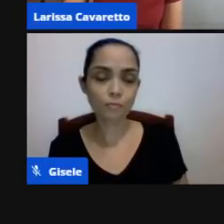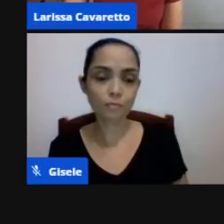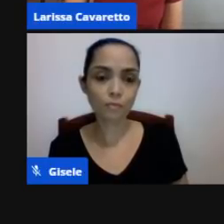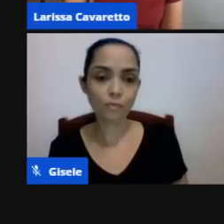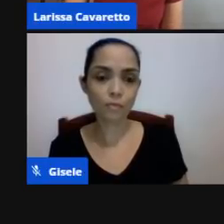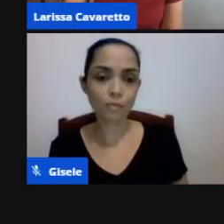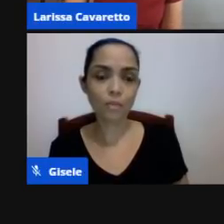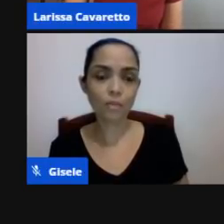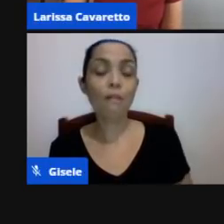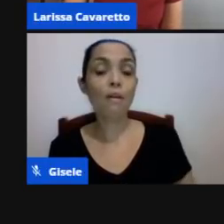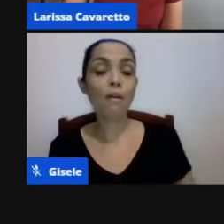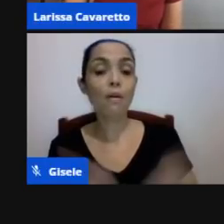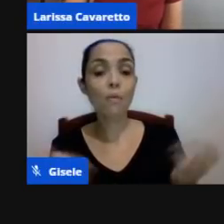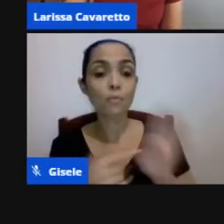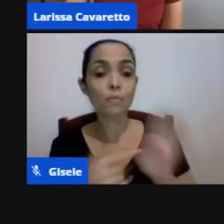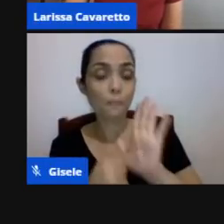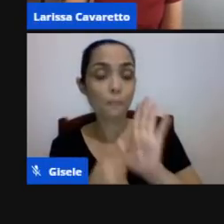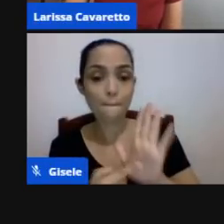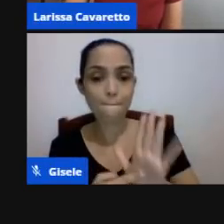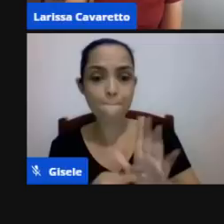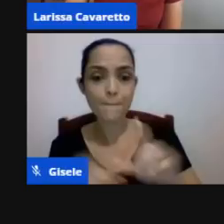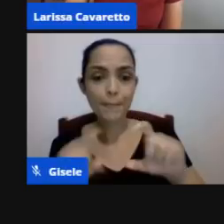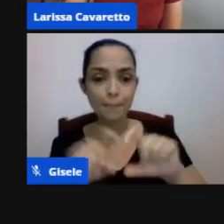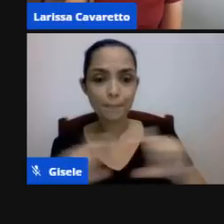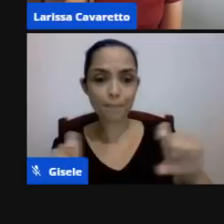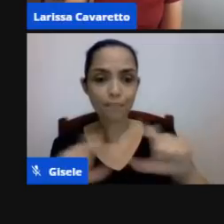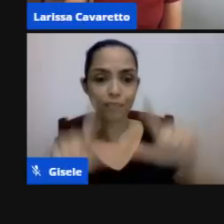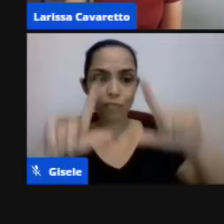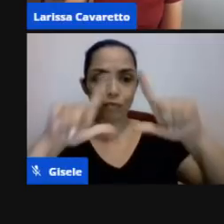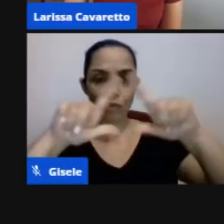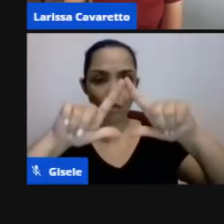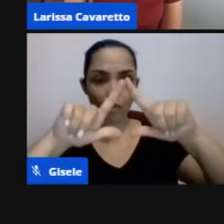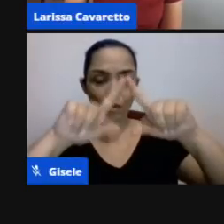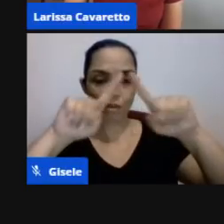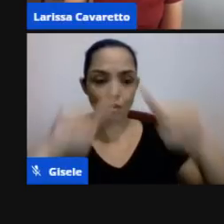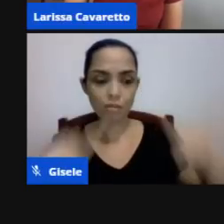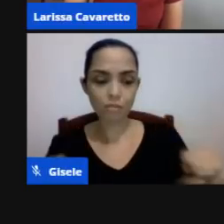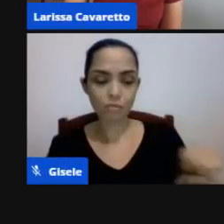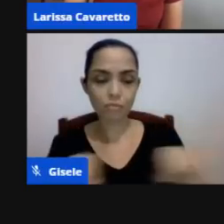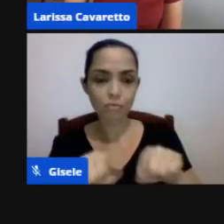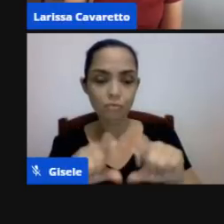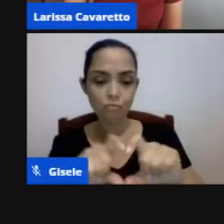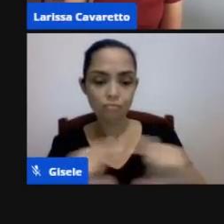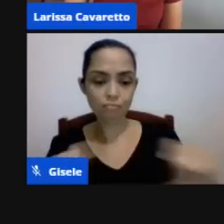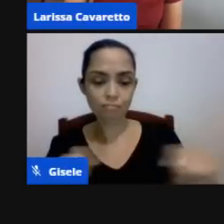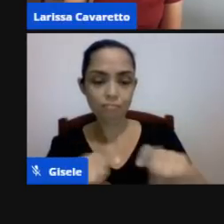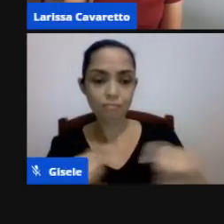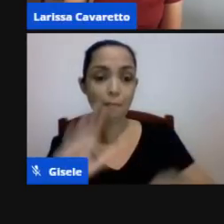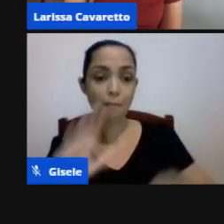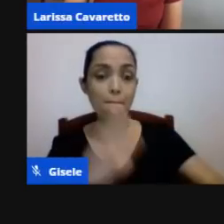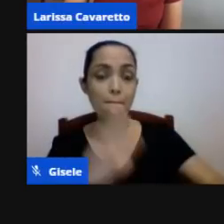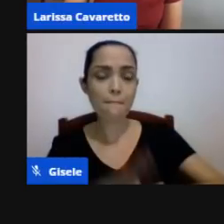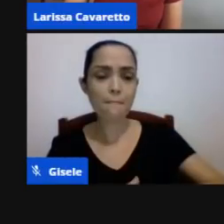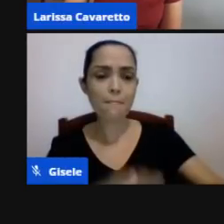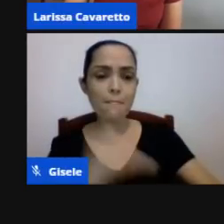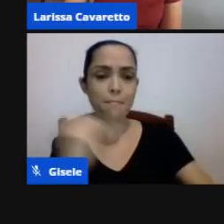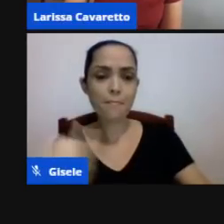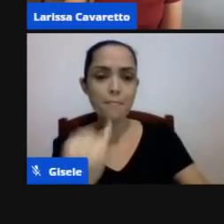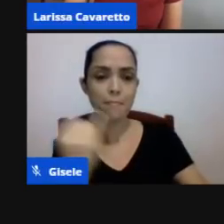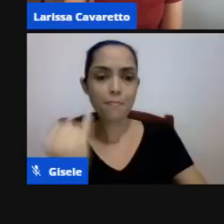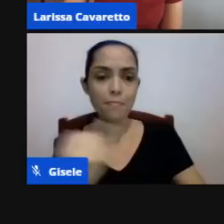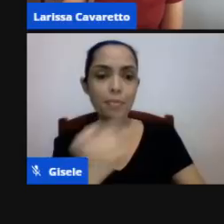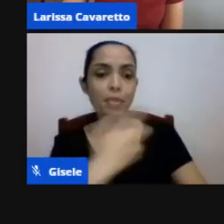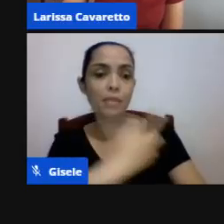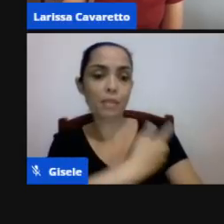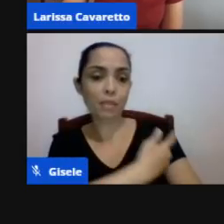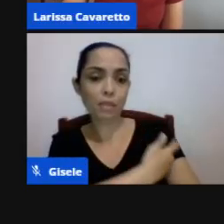Essas medidas que estão aqui na parte de baixo dessa pirâmide são as medidas que são consideradas mais importantes, né? Eu comecei aqui a falar sobre a